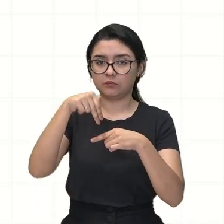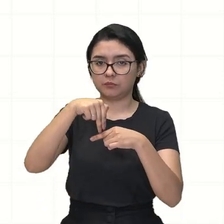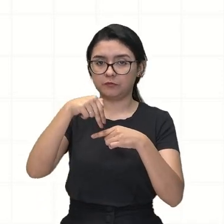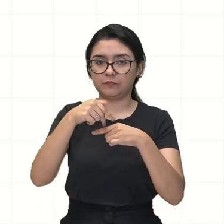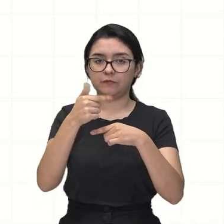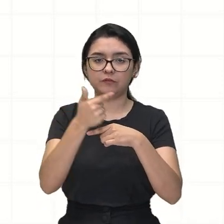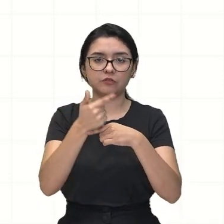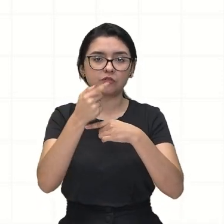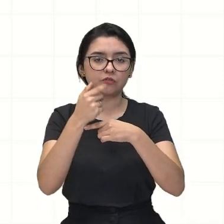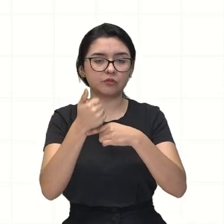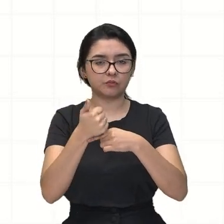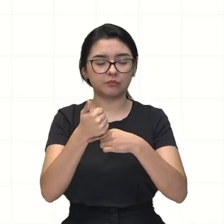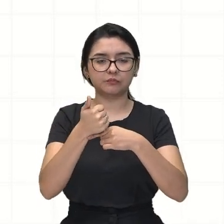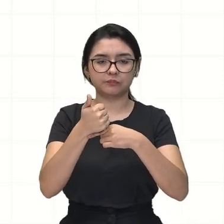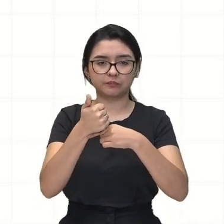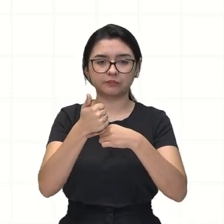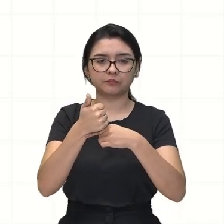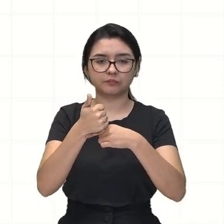Numerador 21.